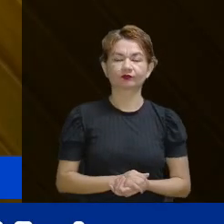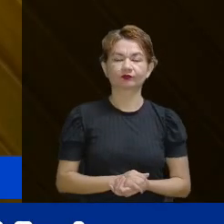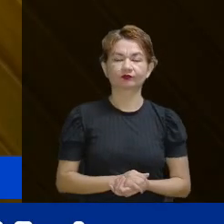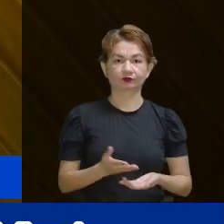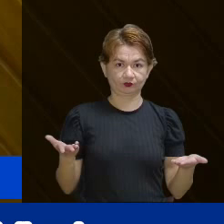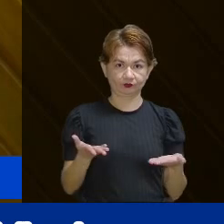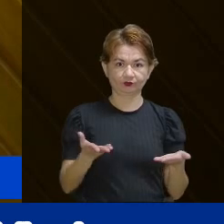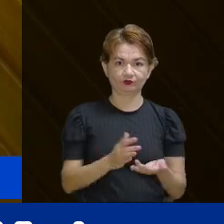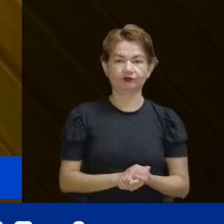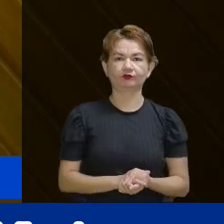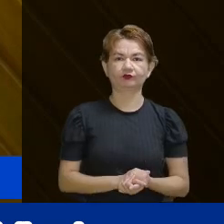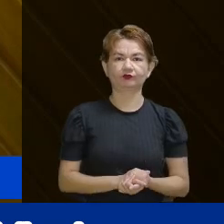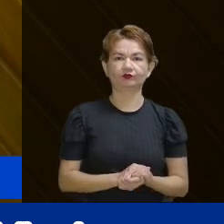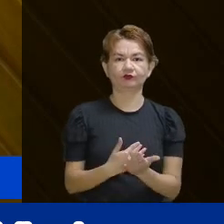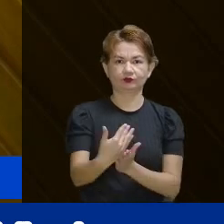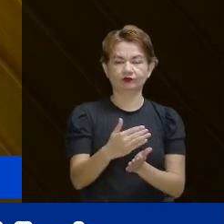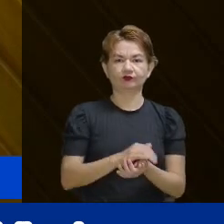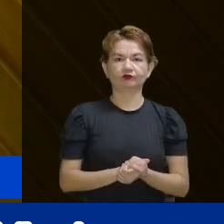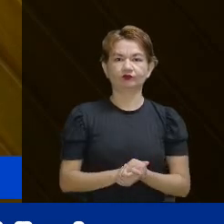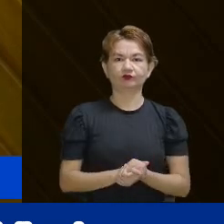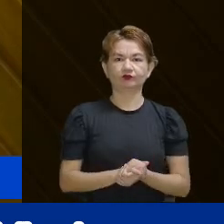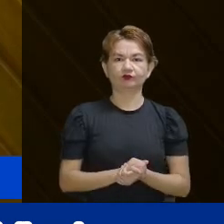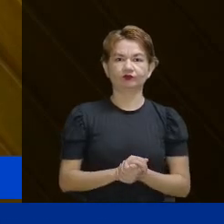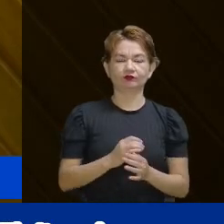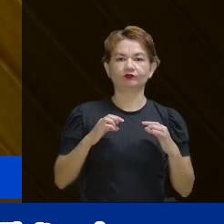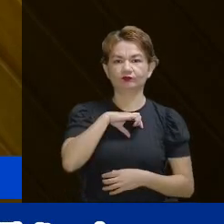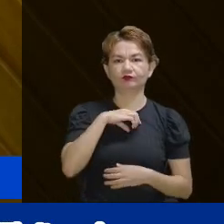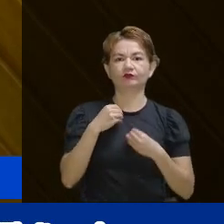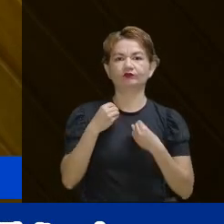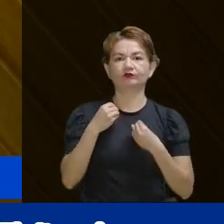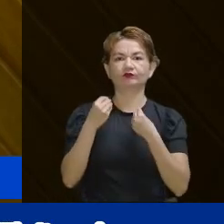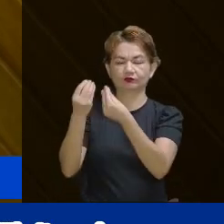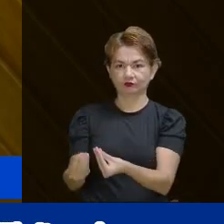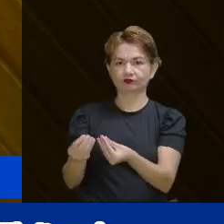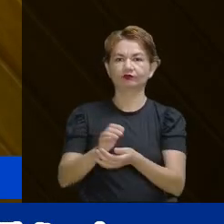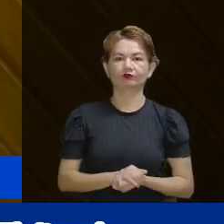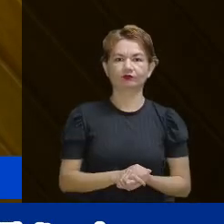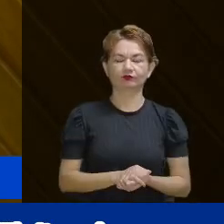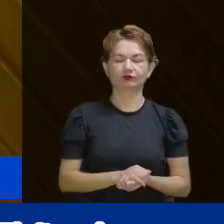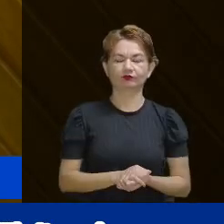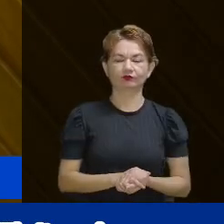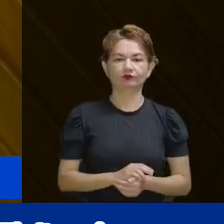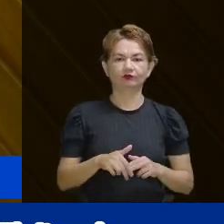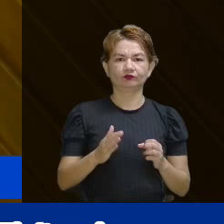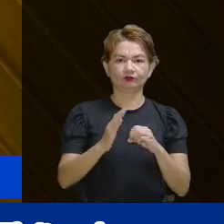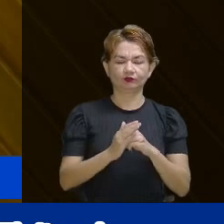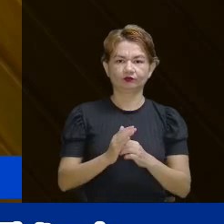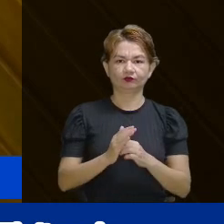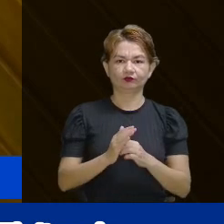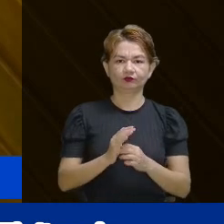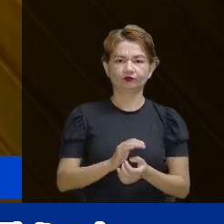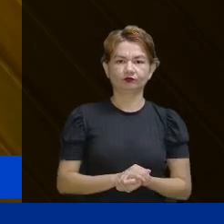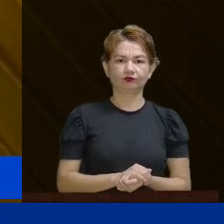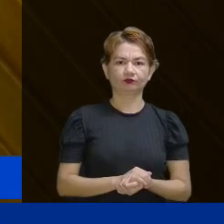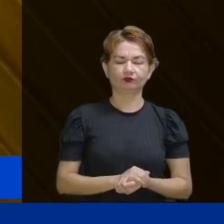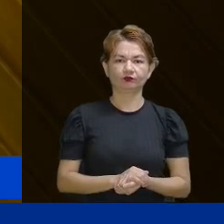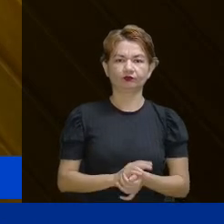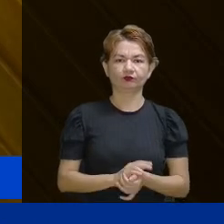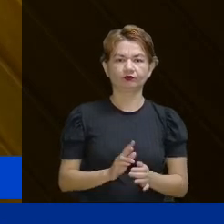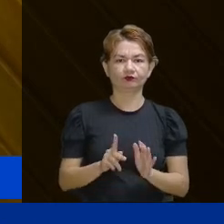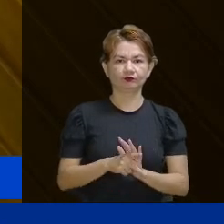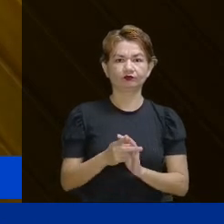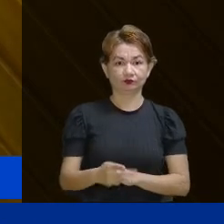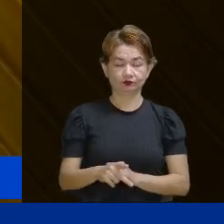Neste momento, daremos início à entrega da Medalha do Mérito Eleitoral, concedida pelo Tribunal Regional Eleitoral do